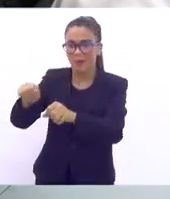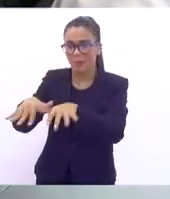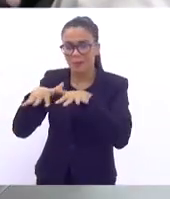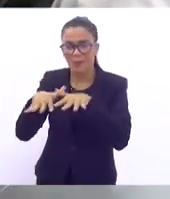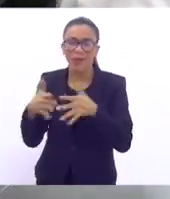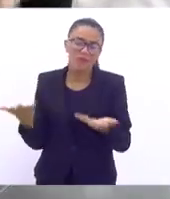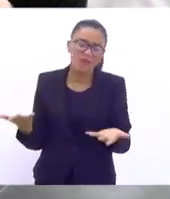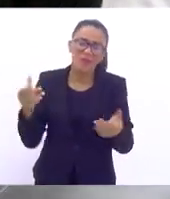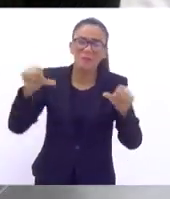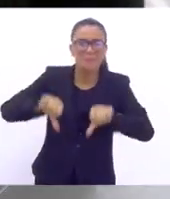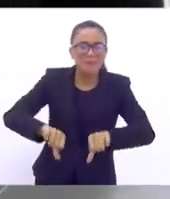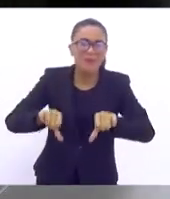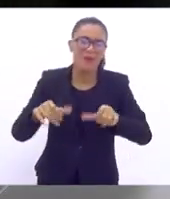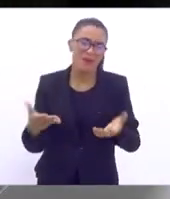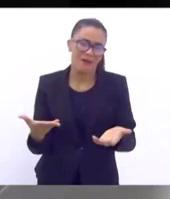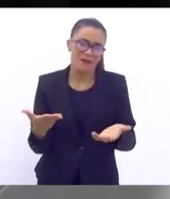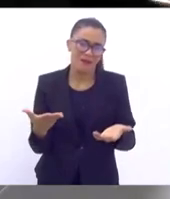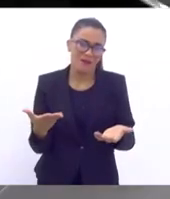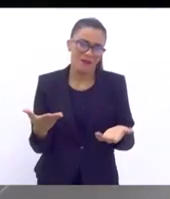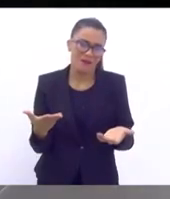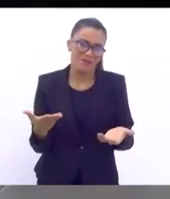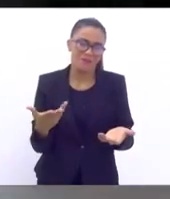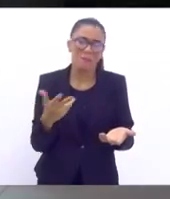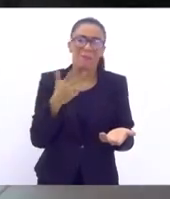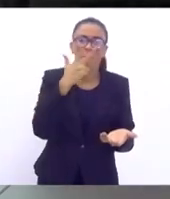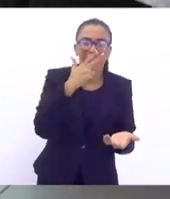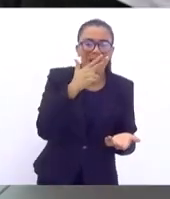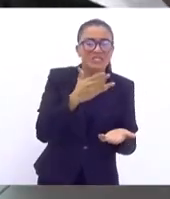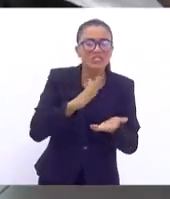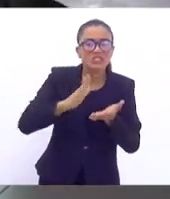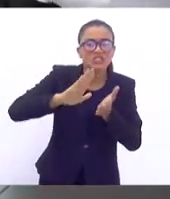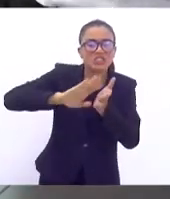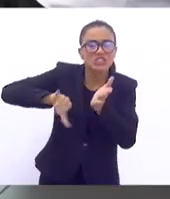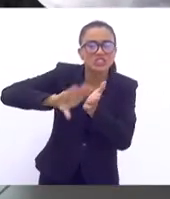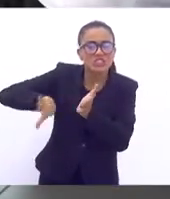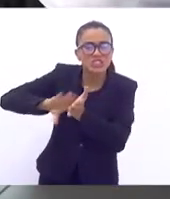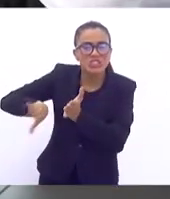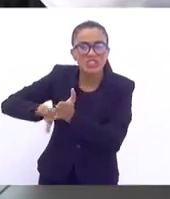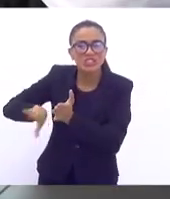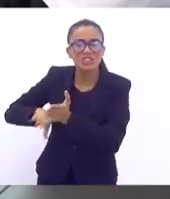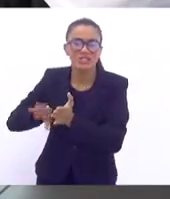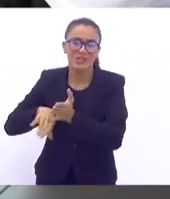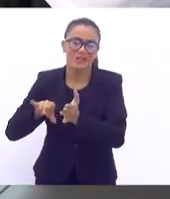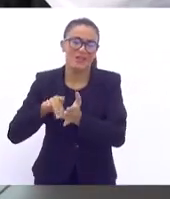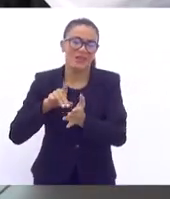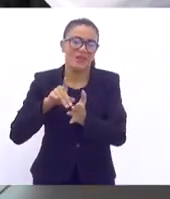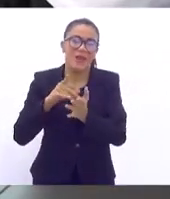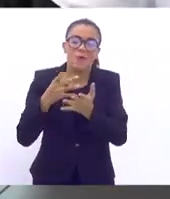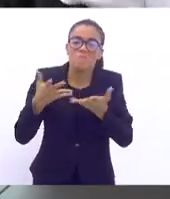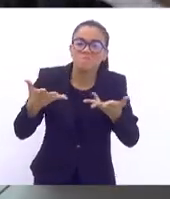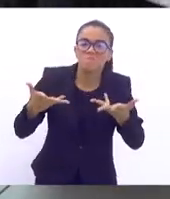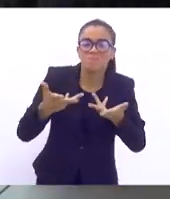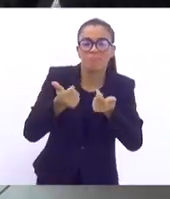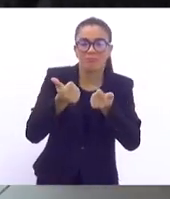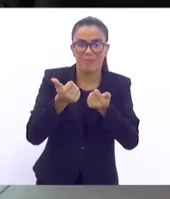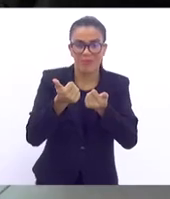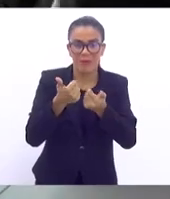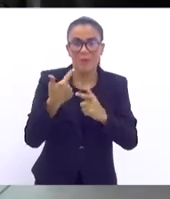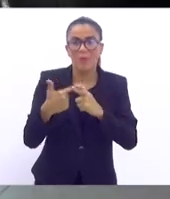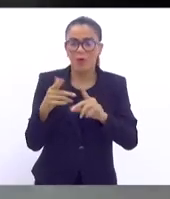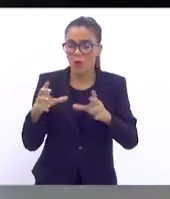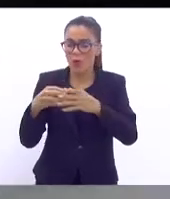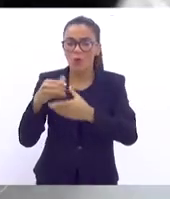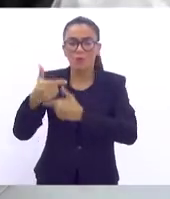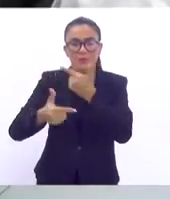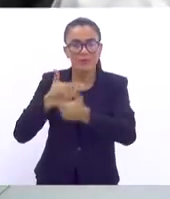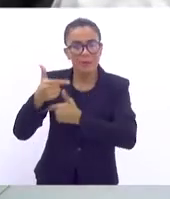só que isso é pior porque isso acaba tirando do âmbito do Parlamento dessa relação que é importante que tenha porque ele acaba as férias acabam fazendo uma costura